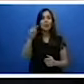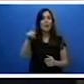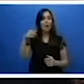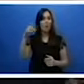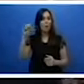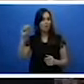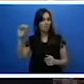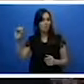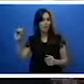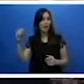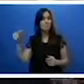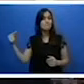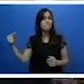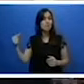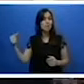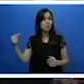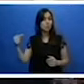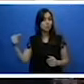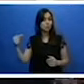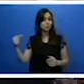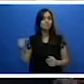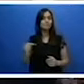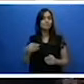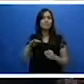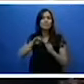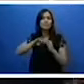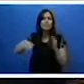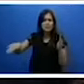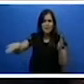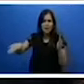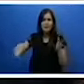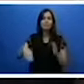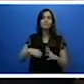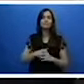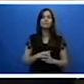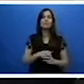R$ 750,80 menos, lembra do tirar,